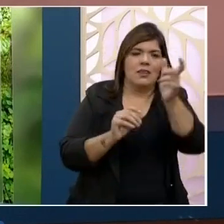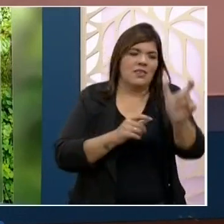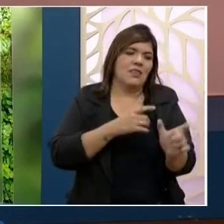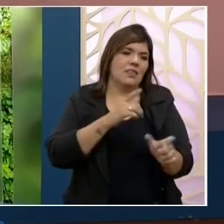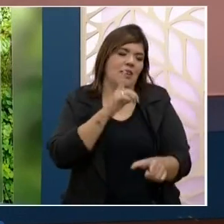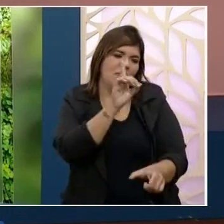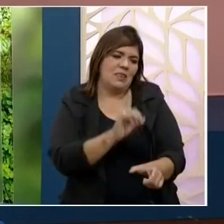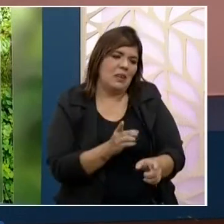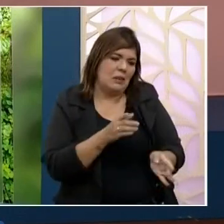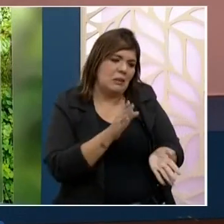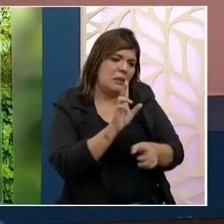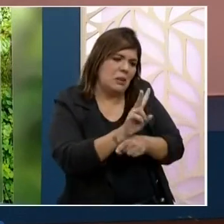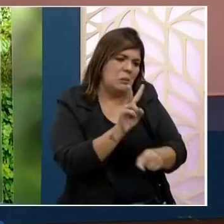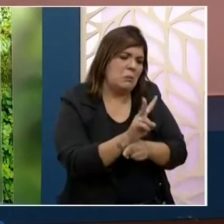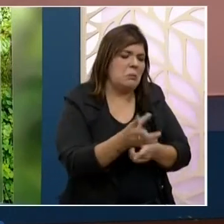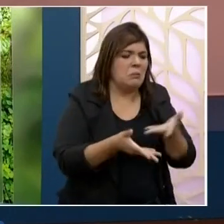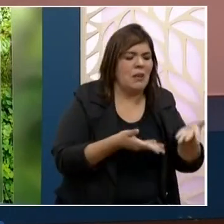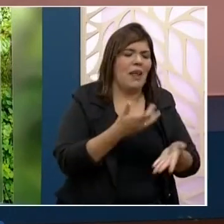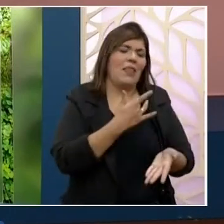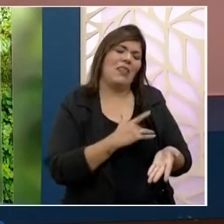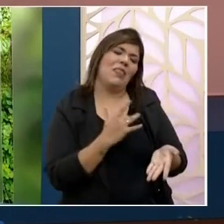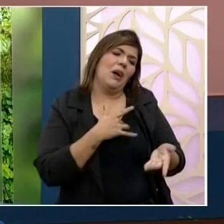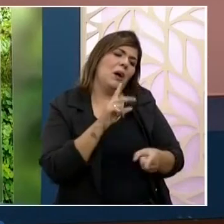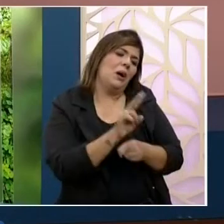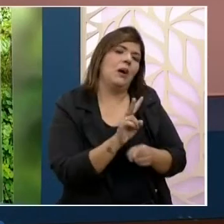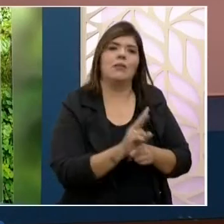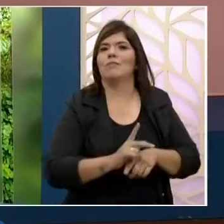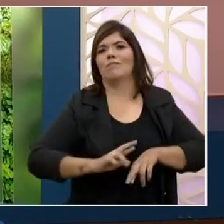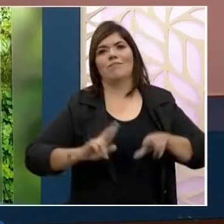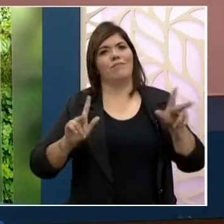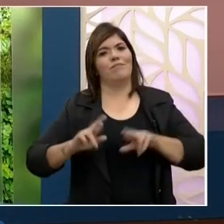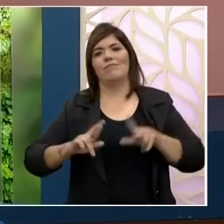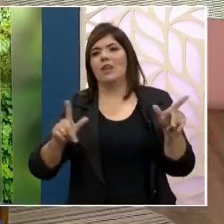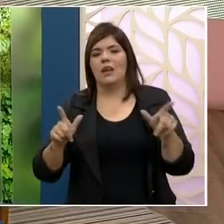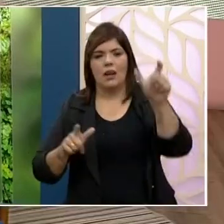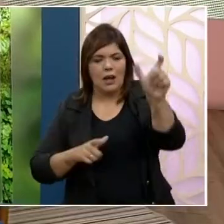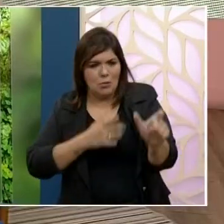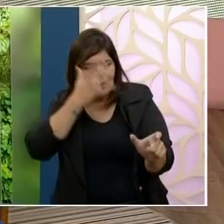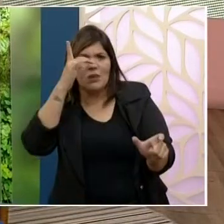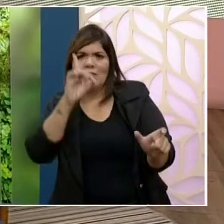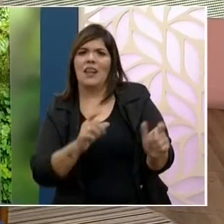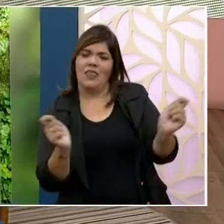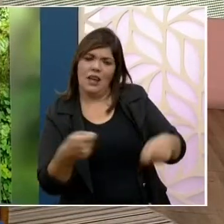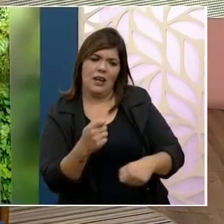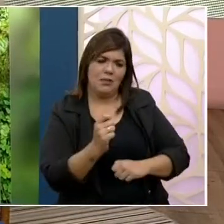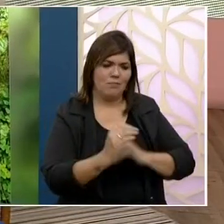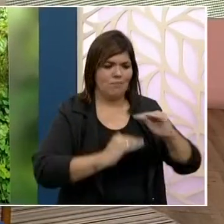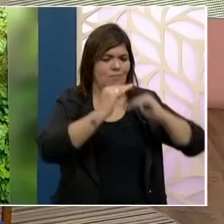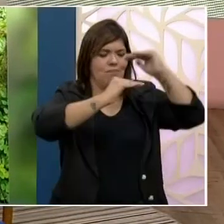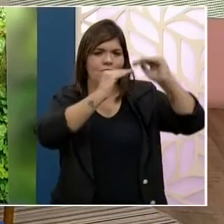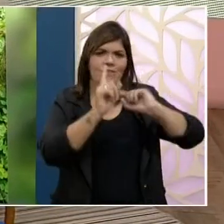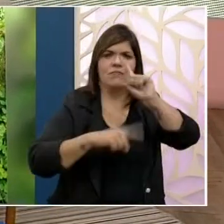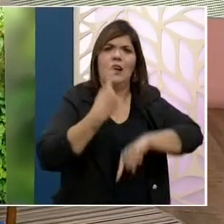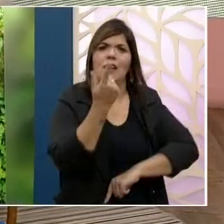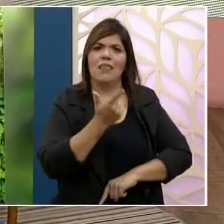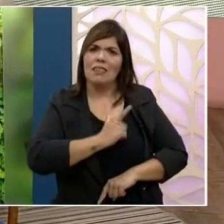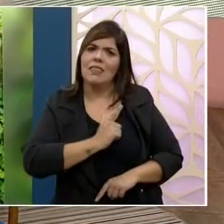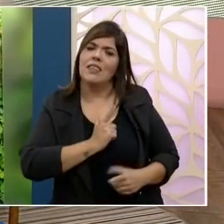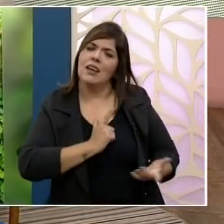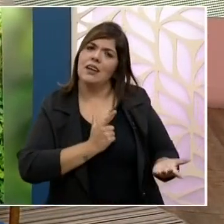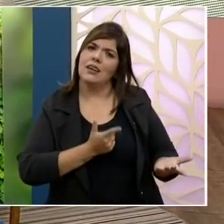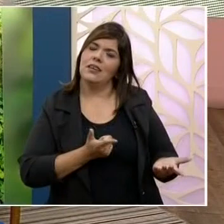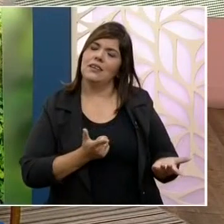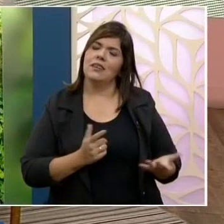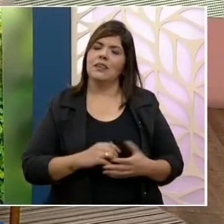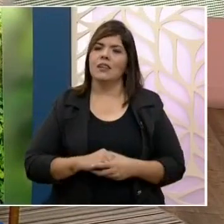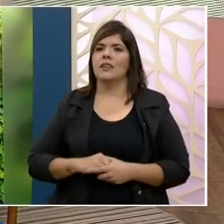tem uma visão assistencialista, você não consegue reter as habilidades e talentos daquela pessoa com deficiência. Quando